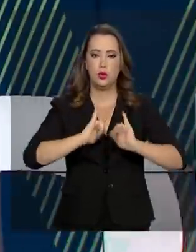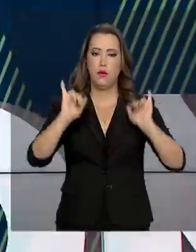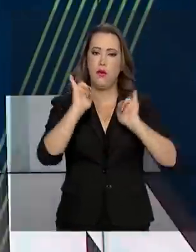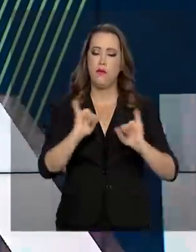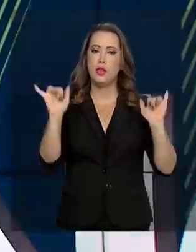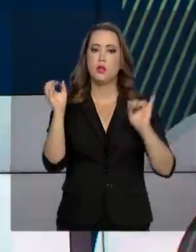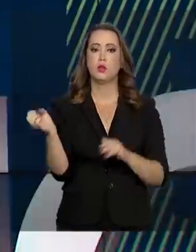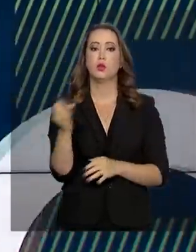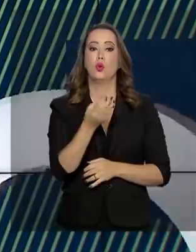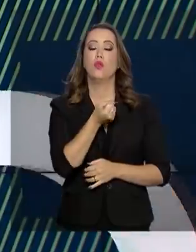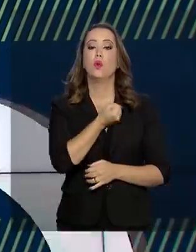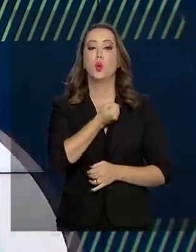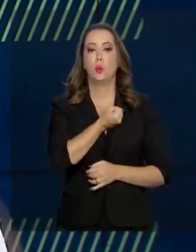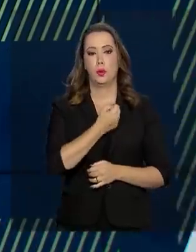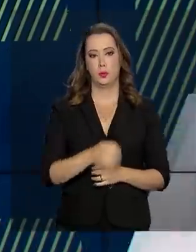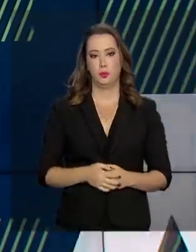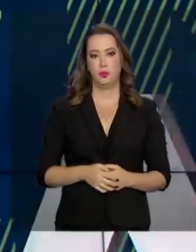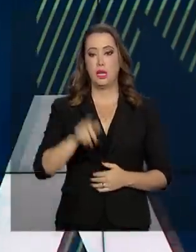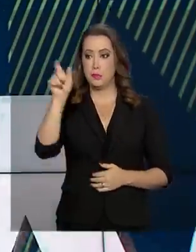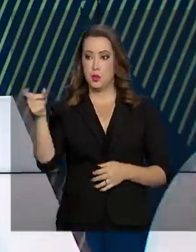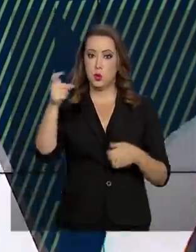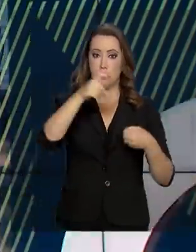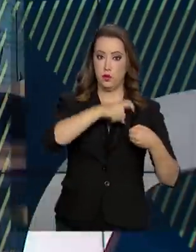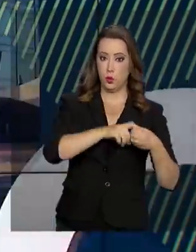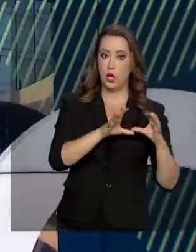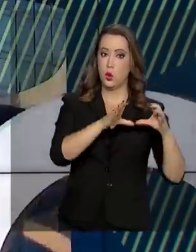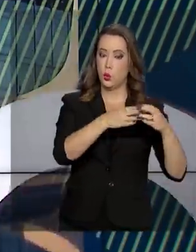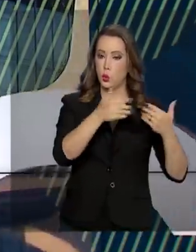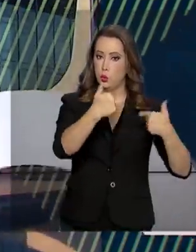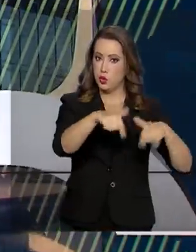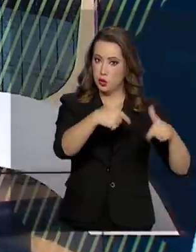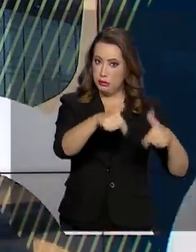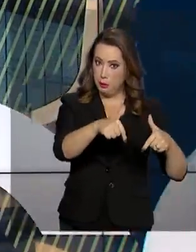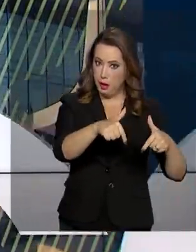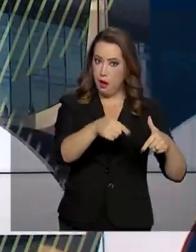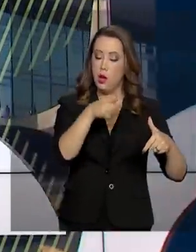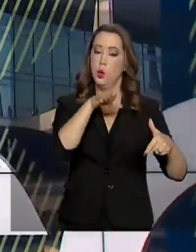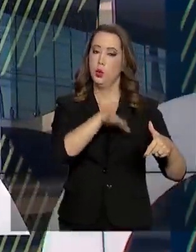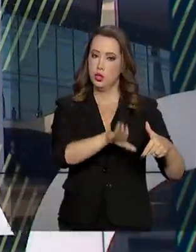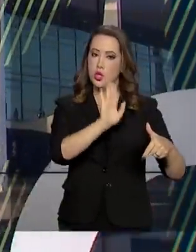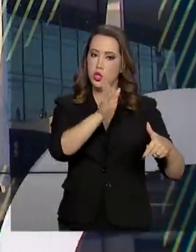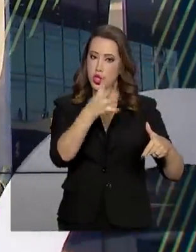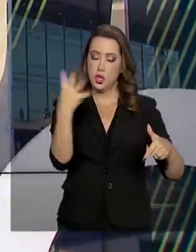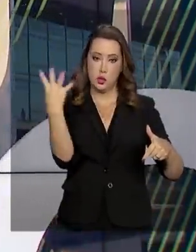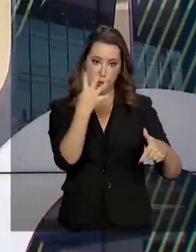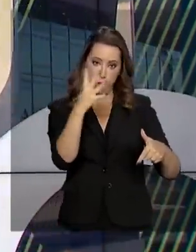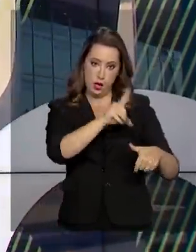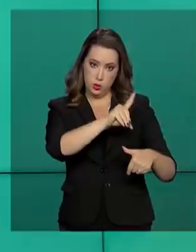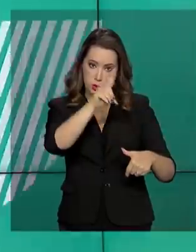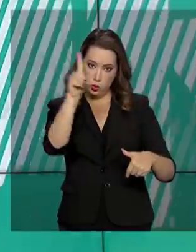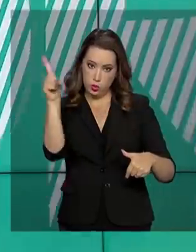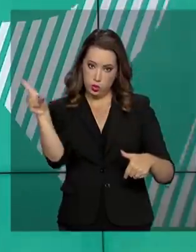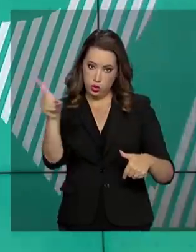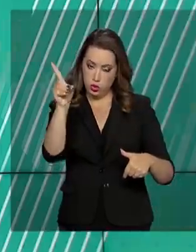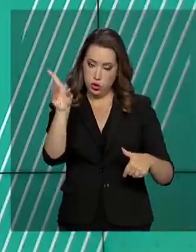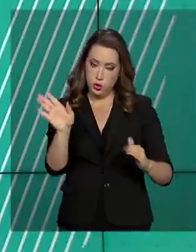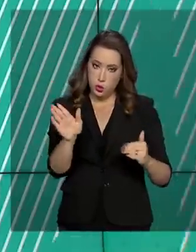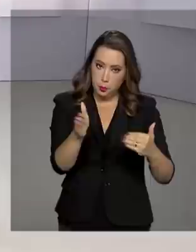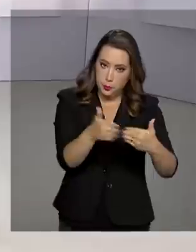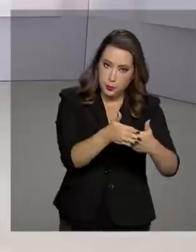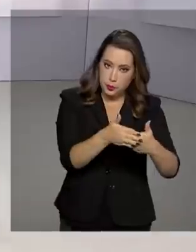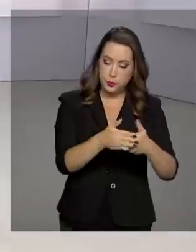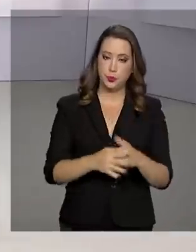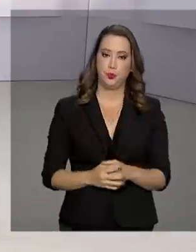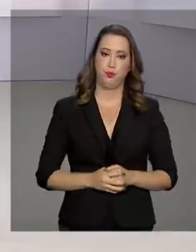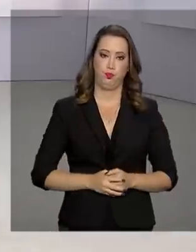do novo coronavírus os repatriados e equipe que faz parte da missão já estão no quarto dia de quarentena